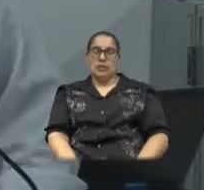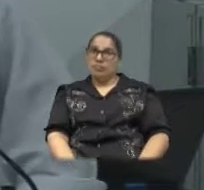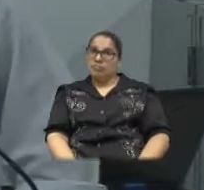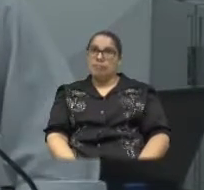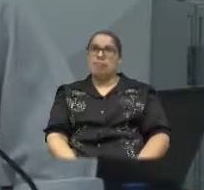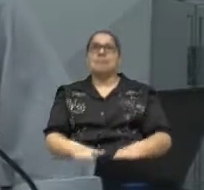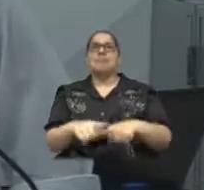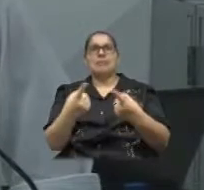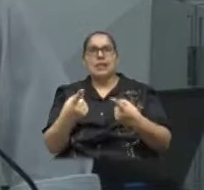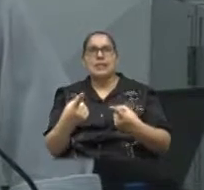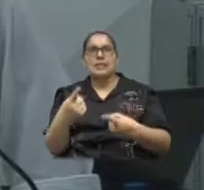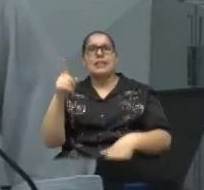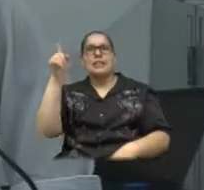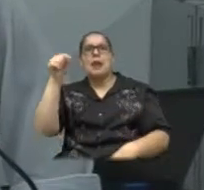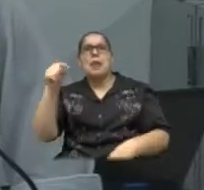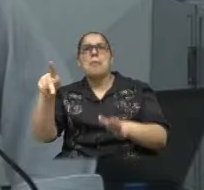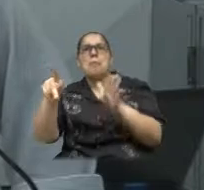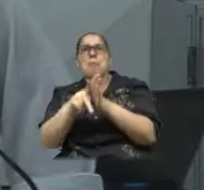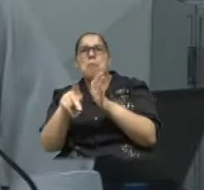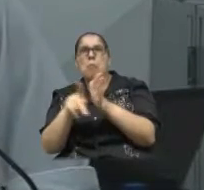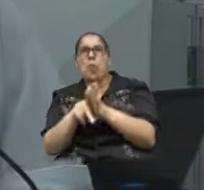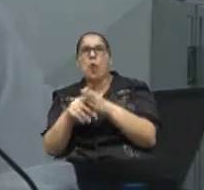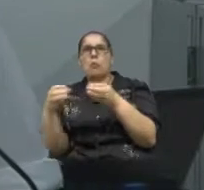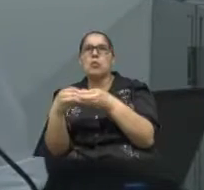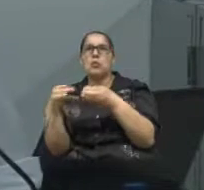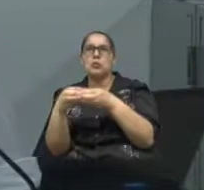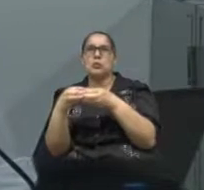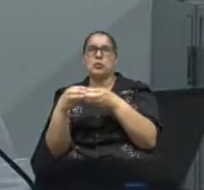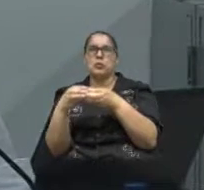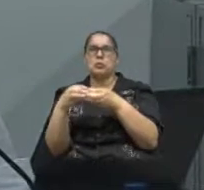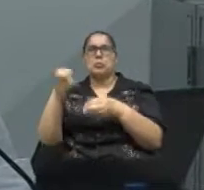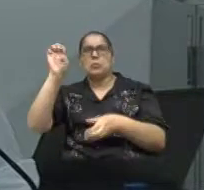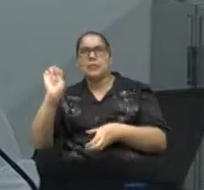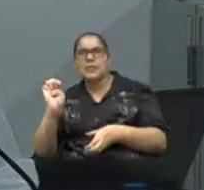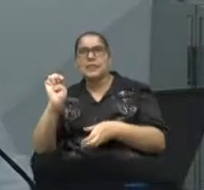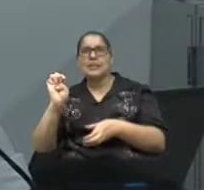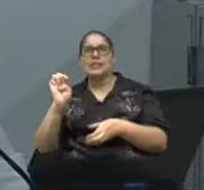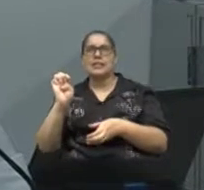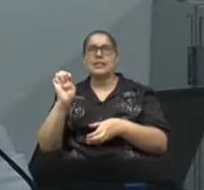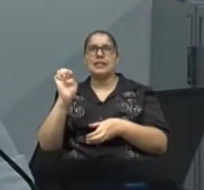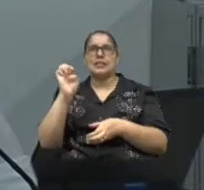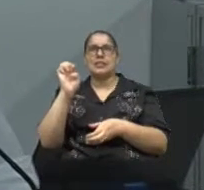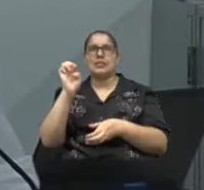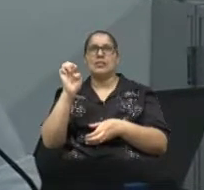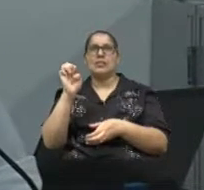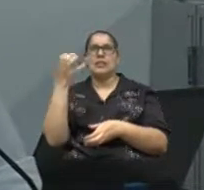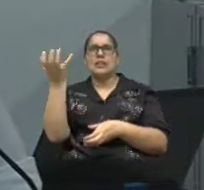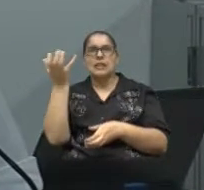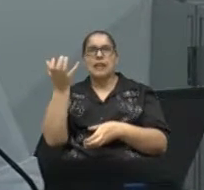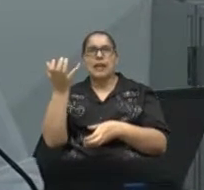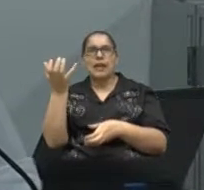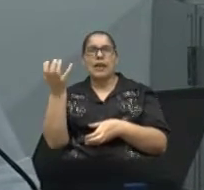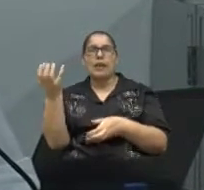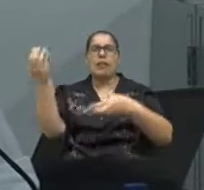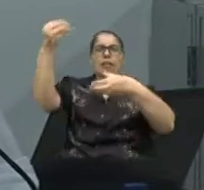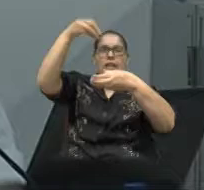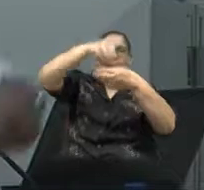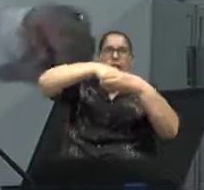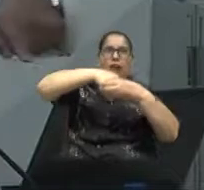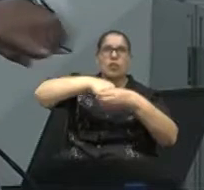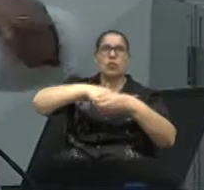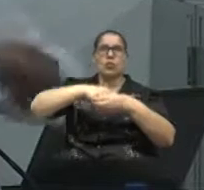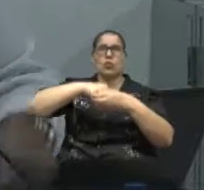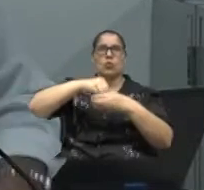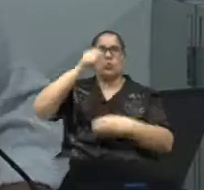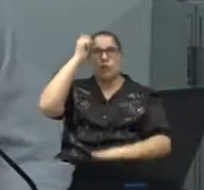da esquerda. Mas essa é a artimanha da esquerda, doutor Marcelo, que quer infiltrar na cultura e nas escolas. O senhor